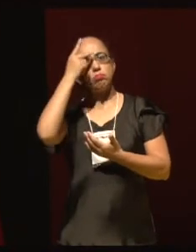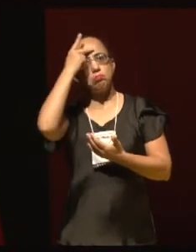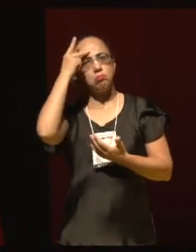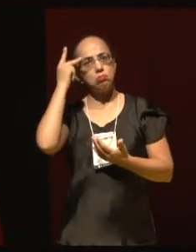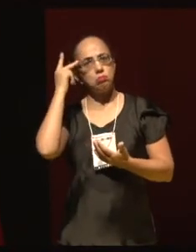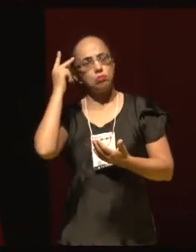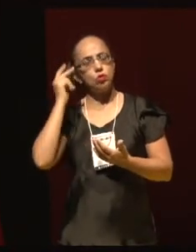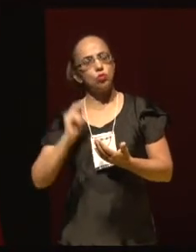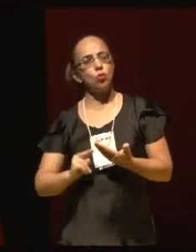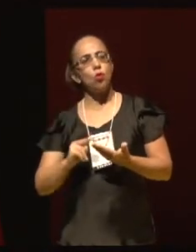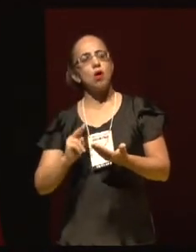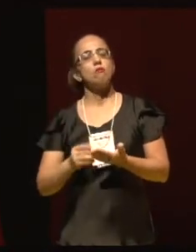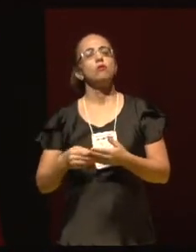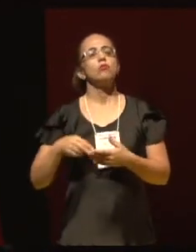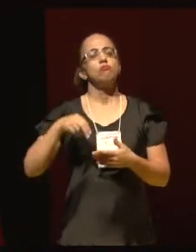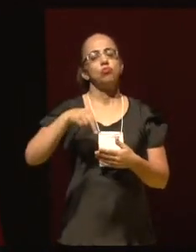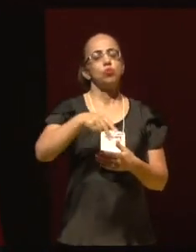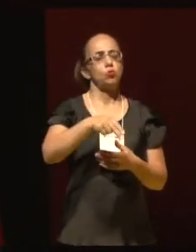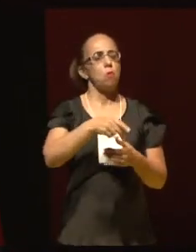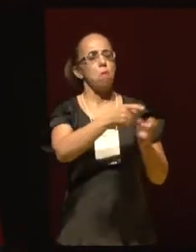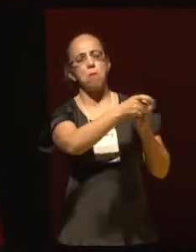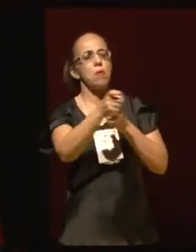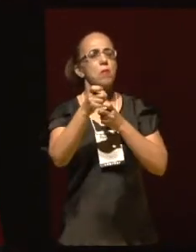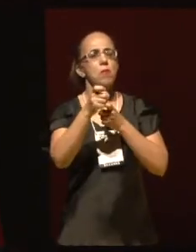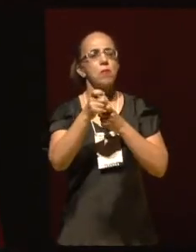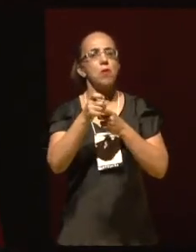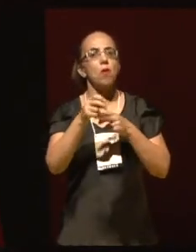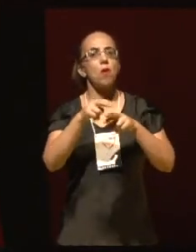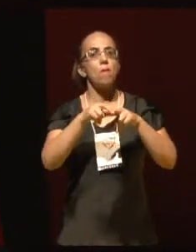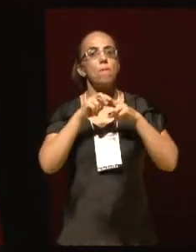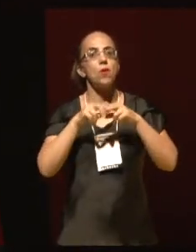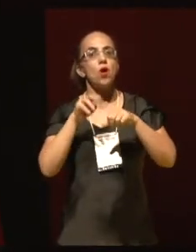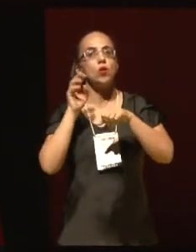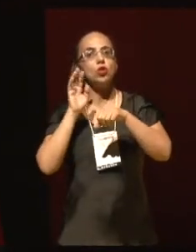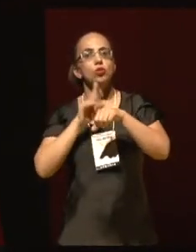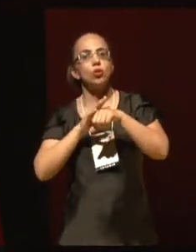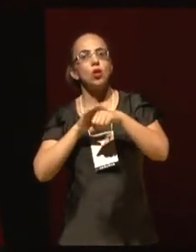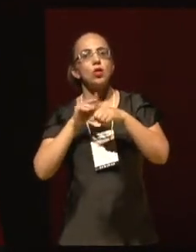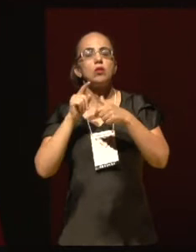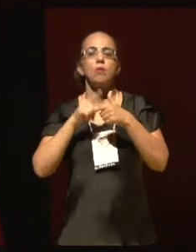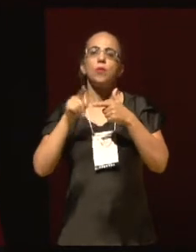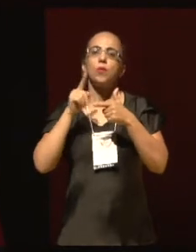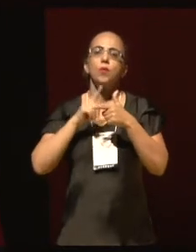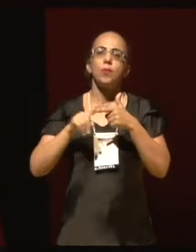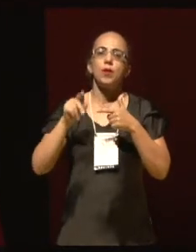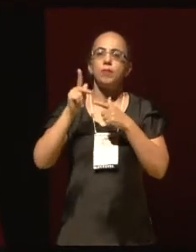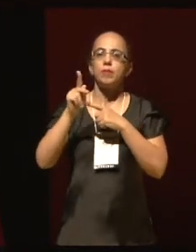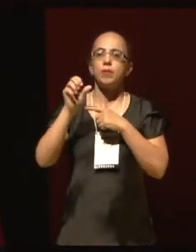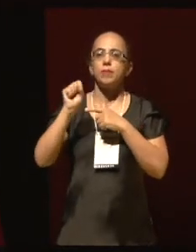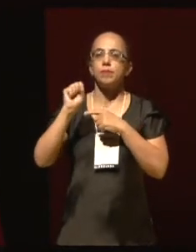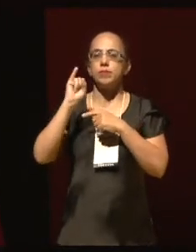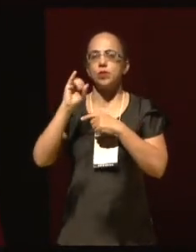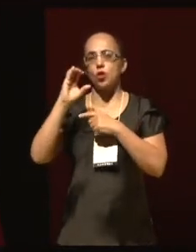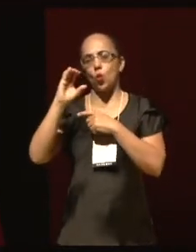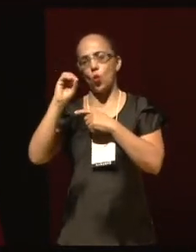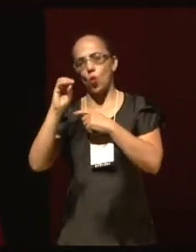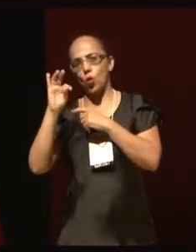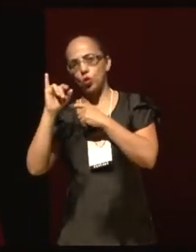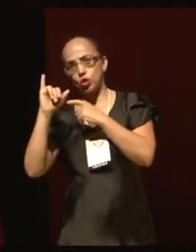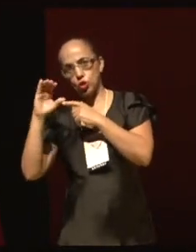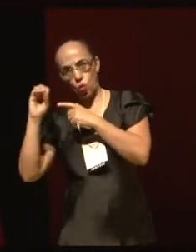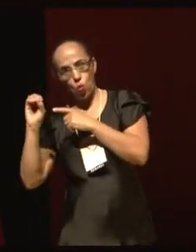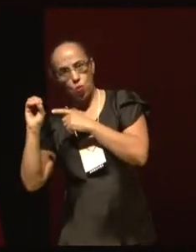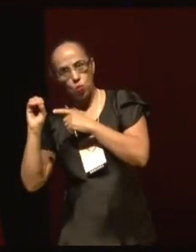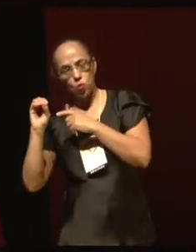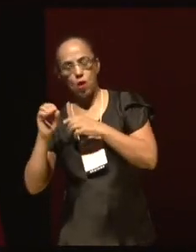igreja. Um distúrbio psicótico, um transtorno psicótico, que aparece subitamente e pode